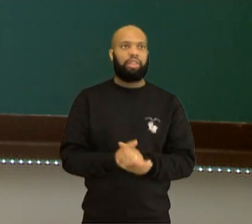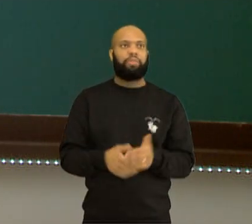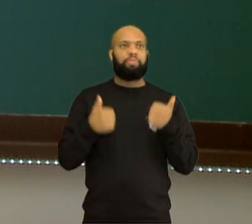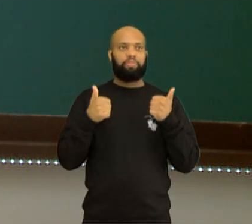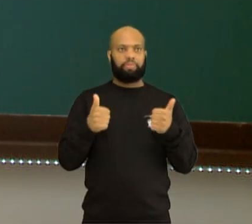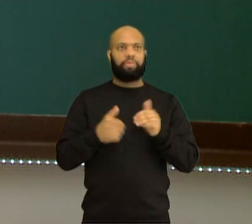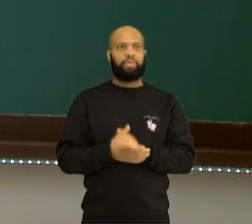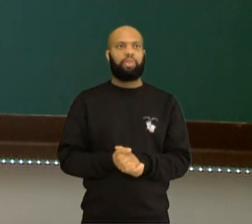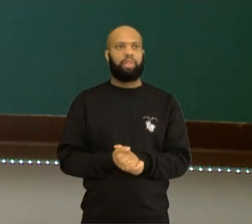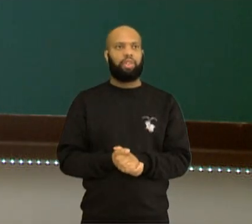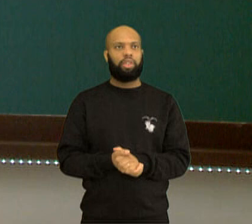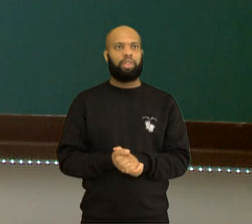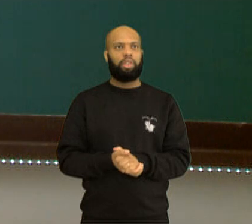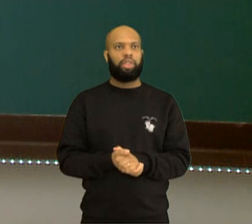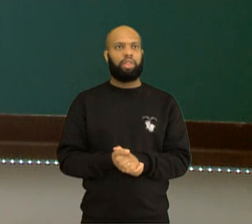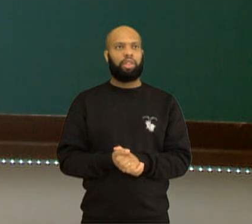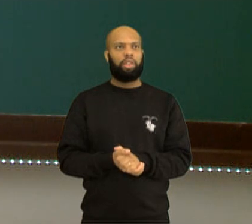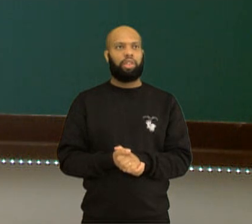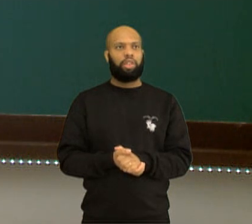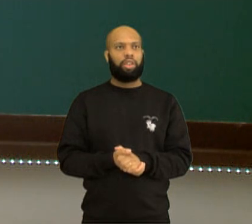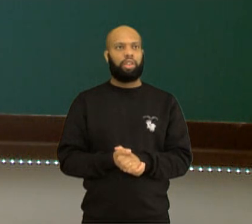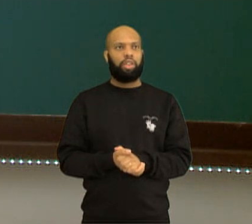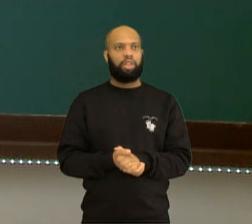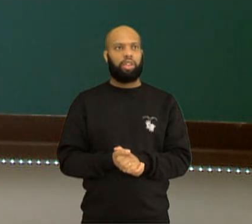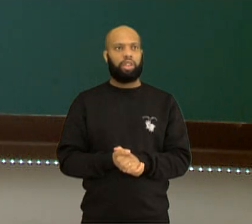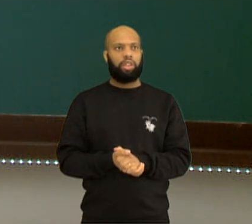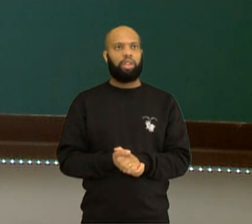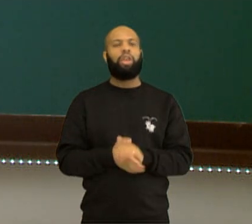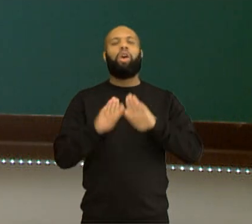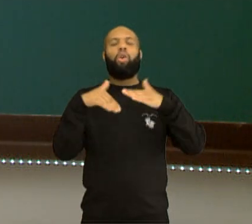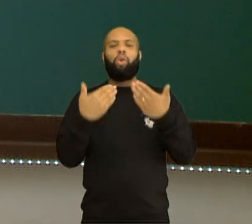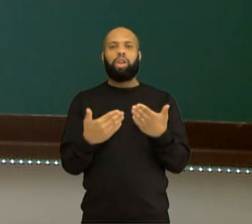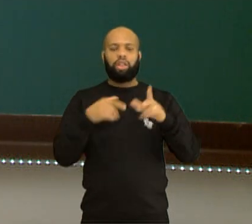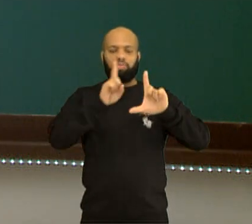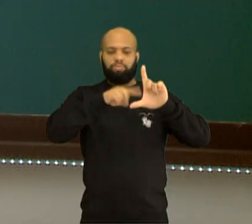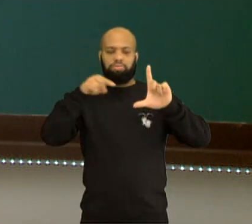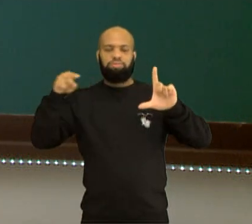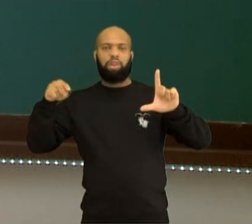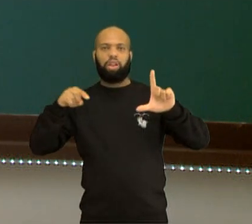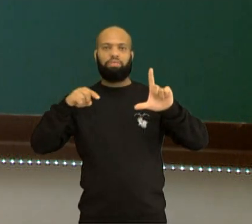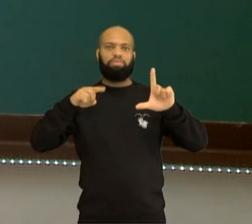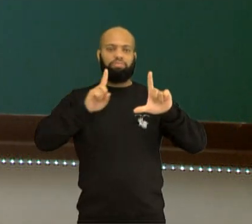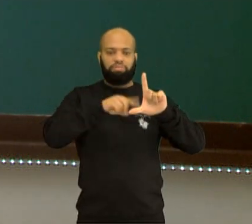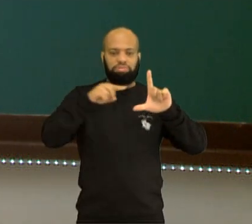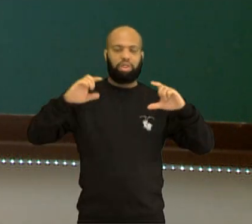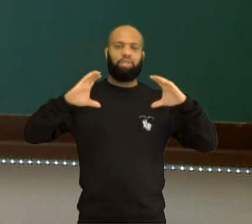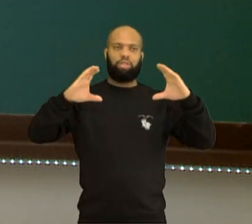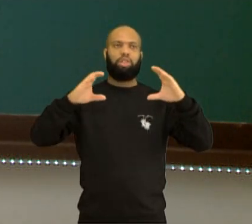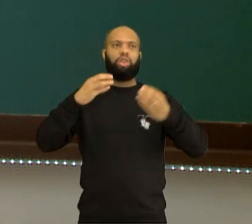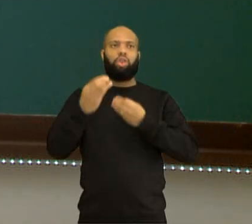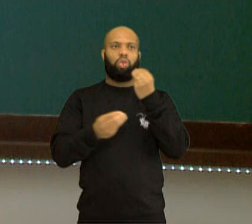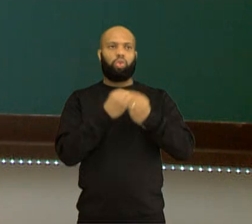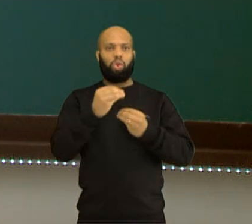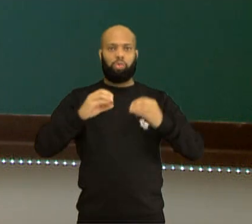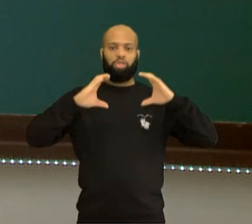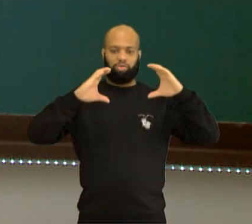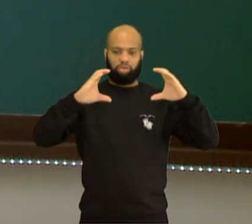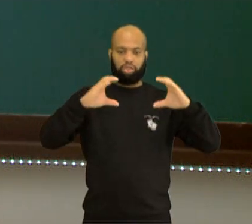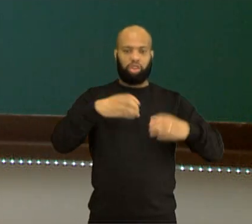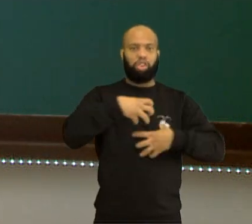aí! Tá? Então, o gráfico dessa função, só para representar para vocês, ela é uma função